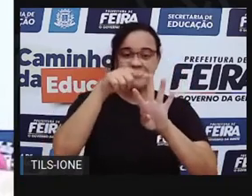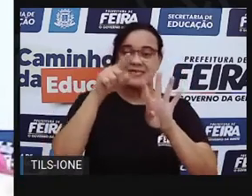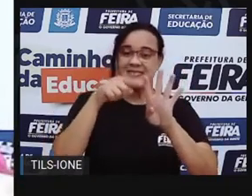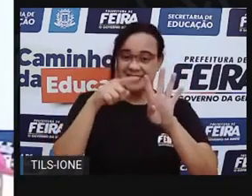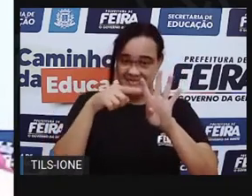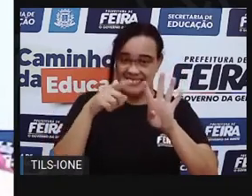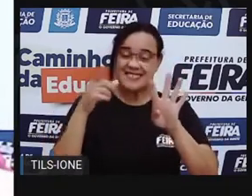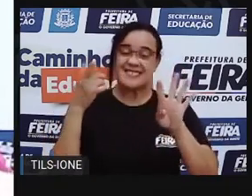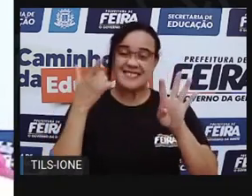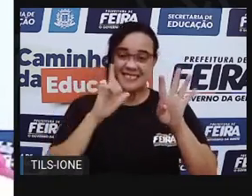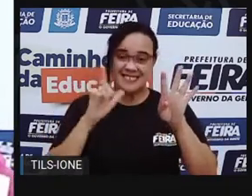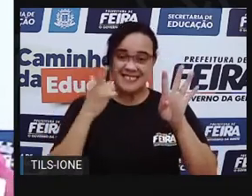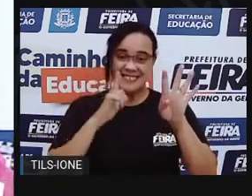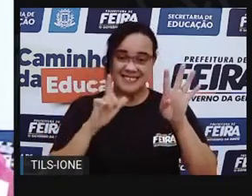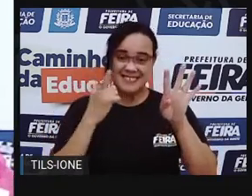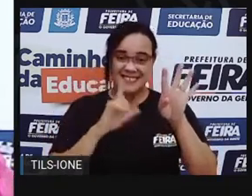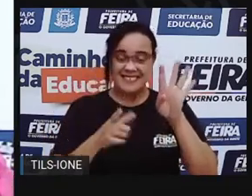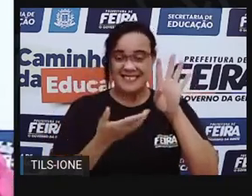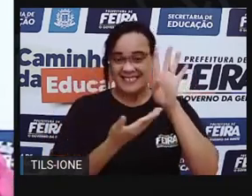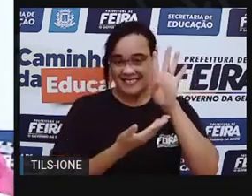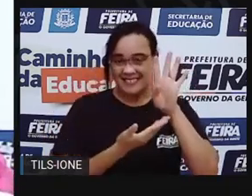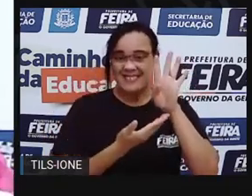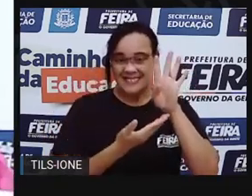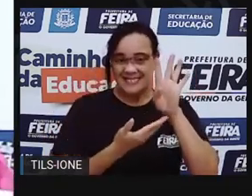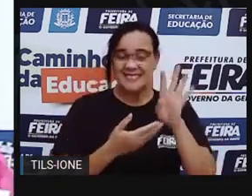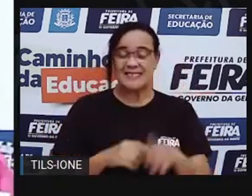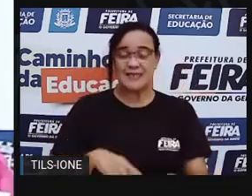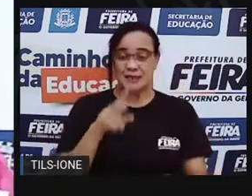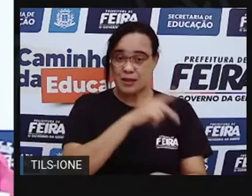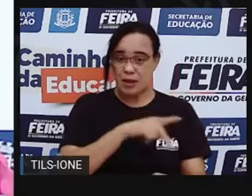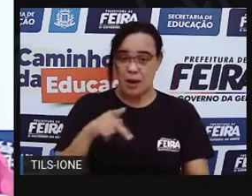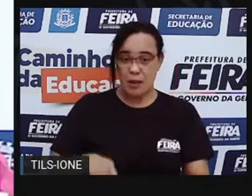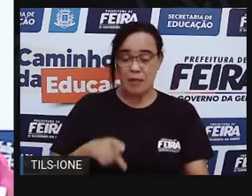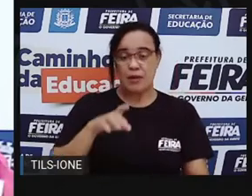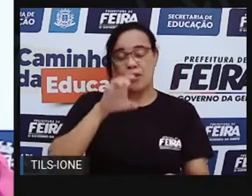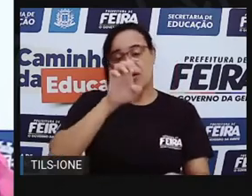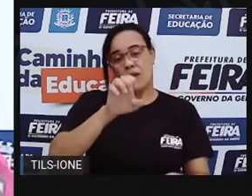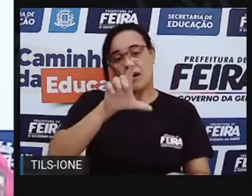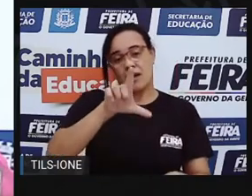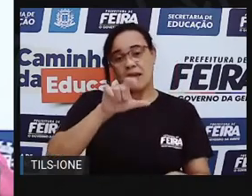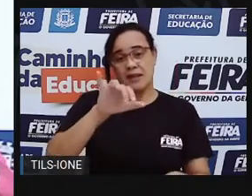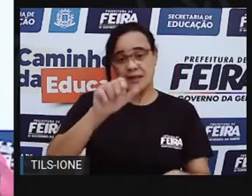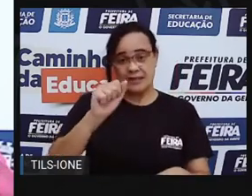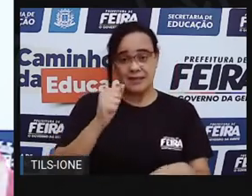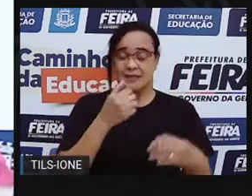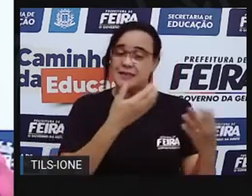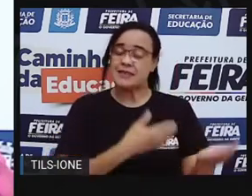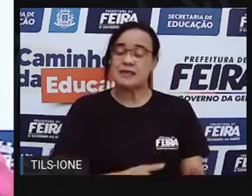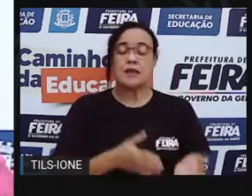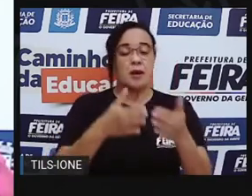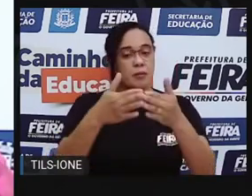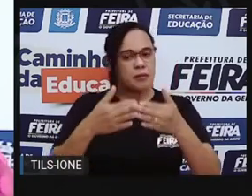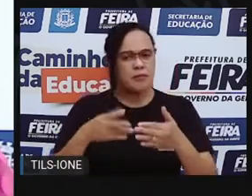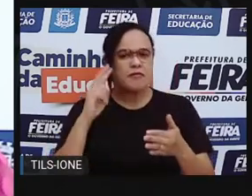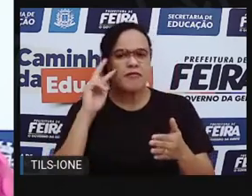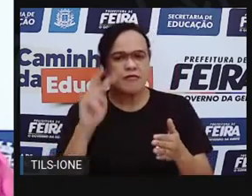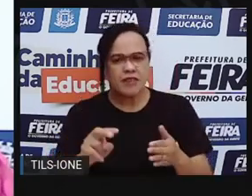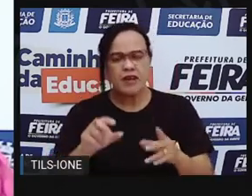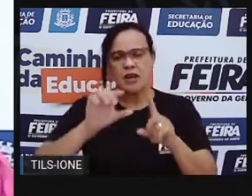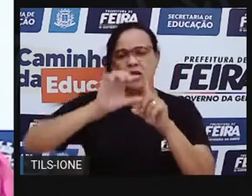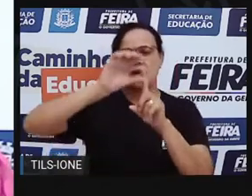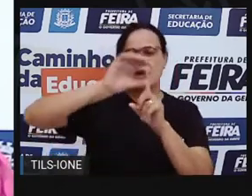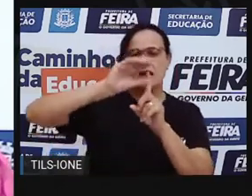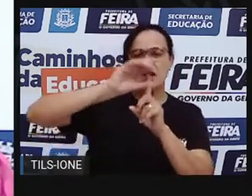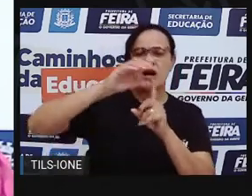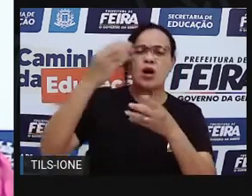1, 2, 3, 4. E aí, a Proelisa pediu que vocês olhassem a data no calendário, não esqueçam. Vamos